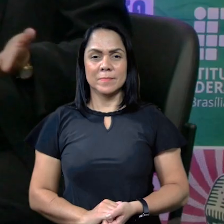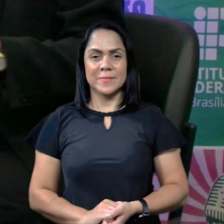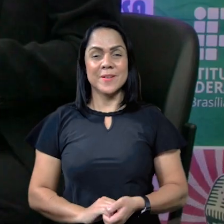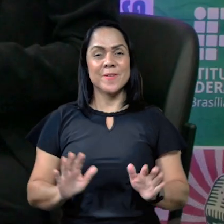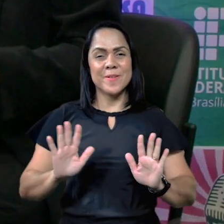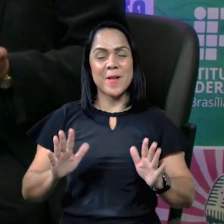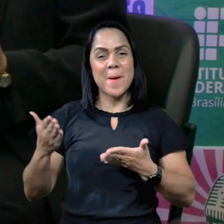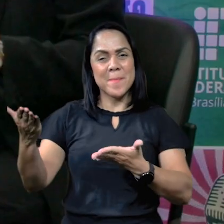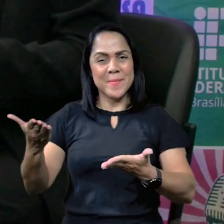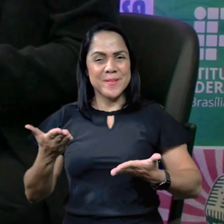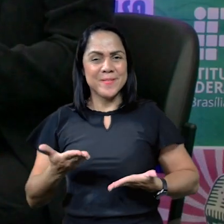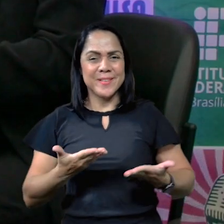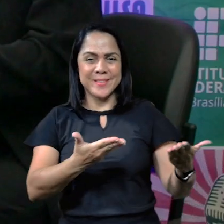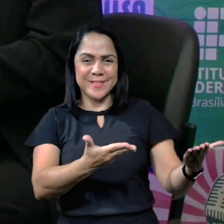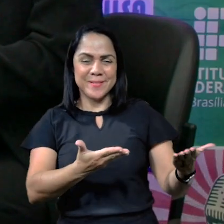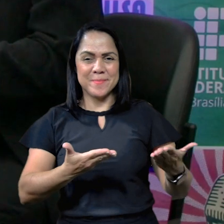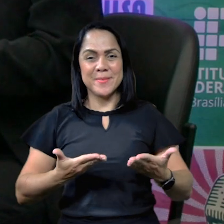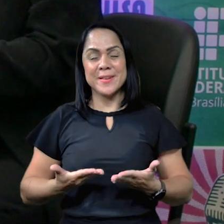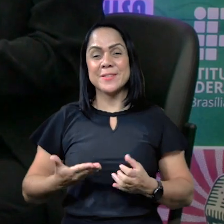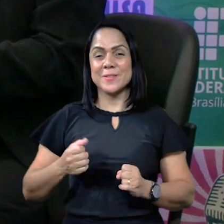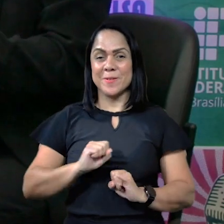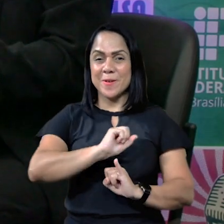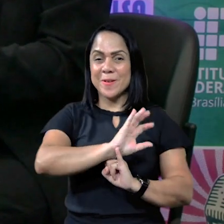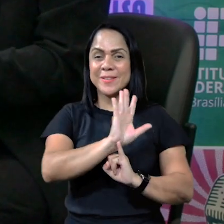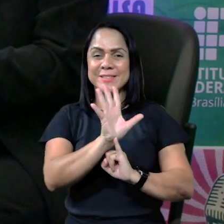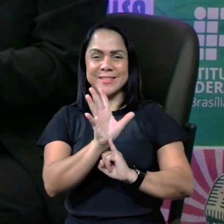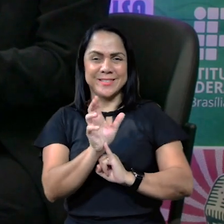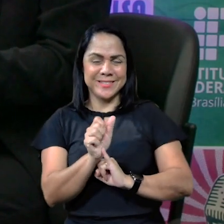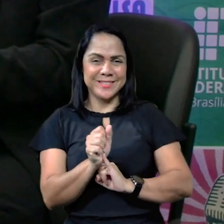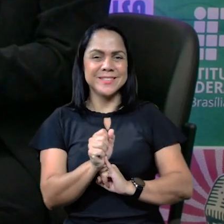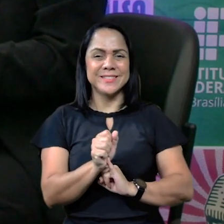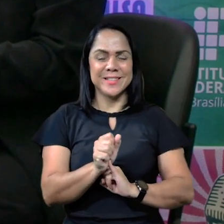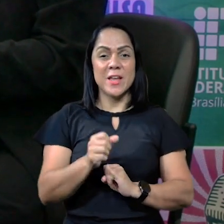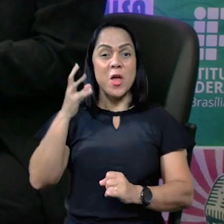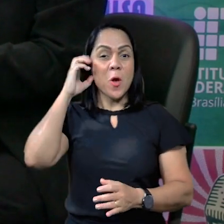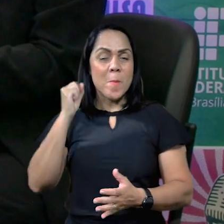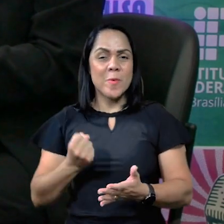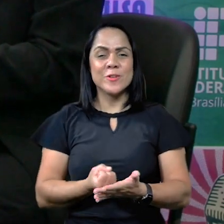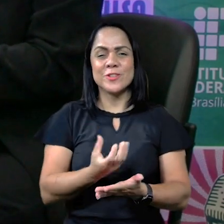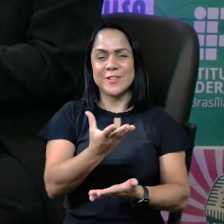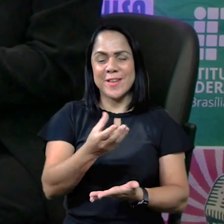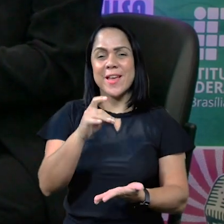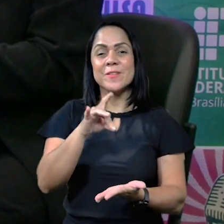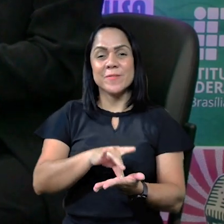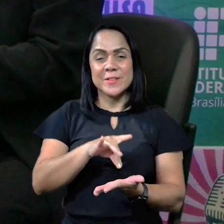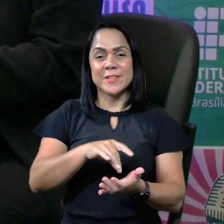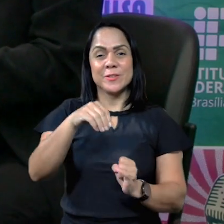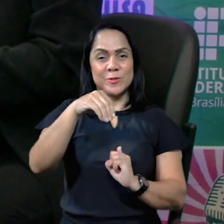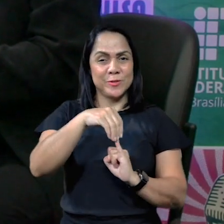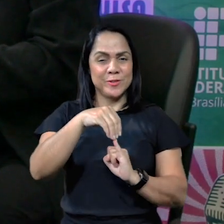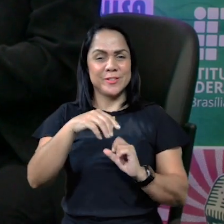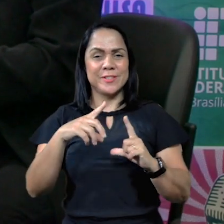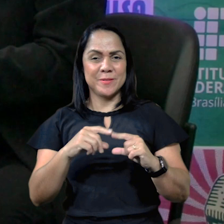Olá, seja bem-vinda e bem-vindo a mais um episódio do Estação IFB, que é o podcast oficial do Instituto Federal de